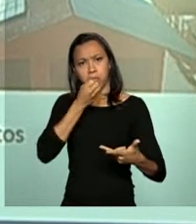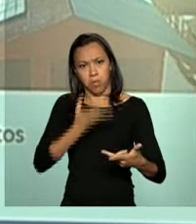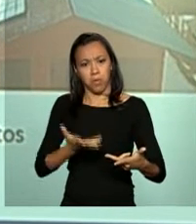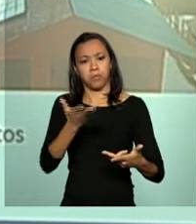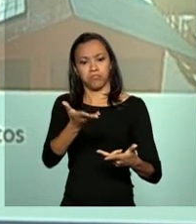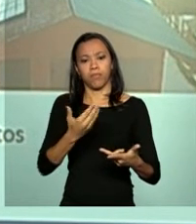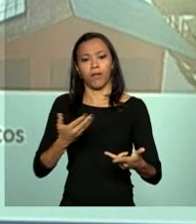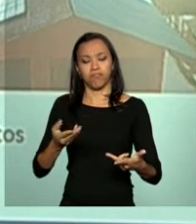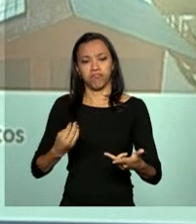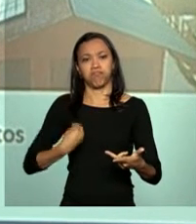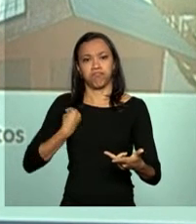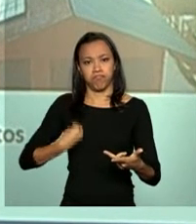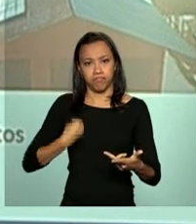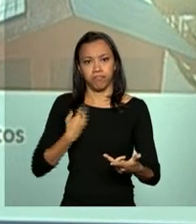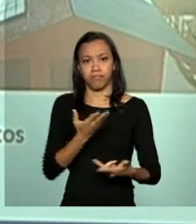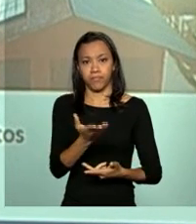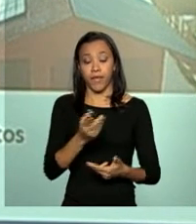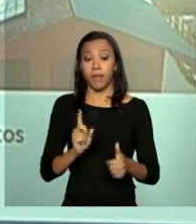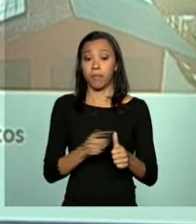lá.